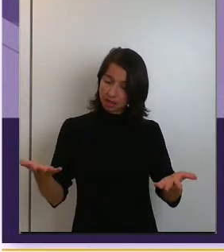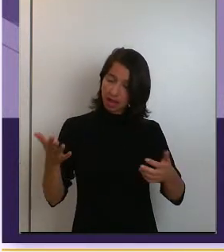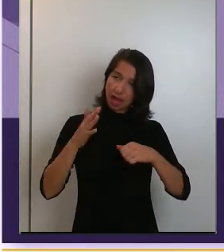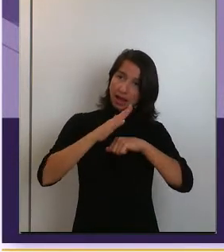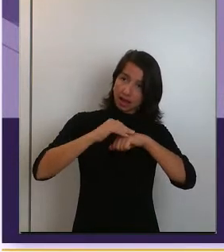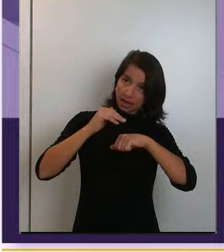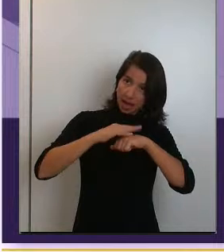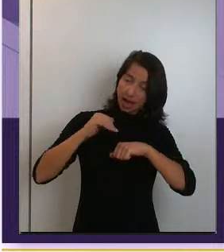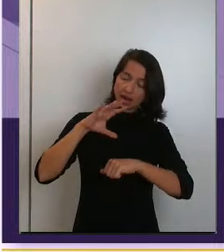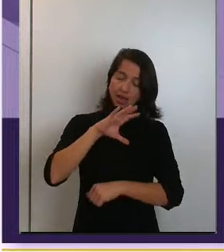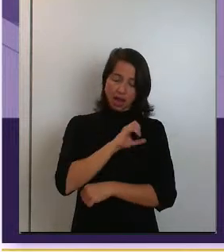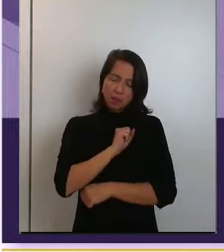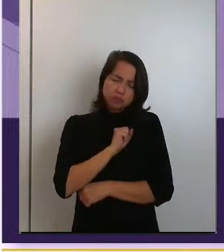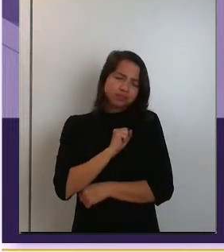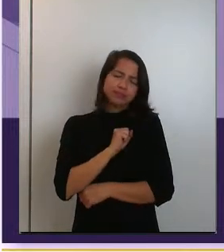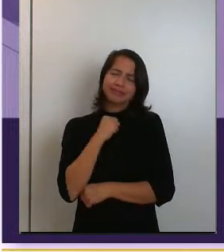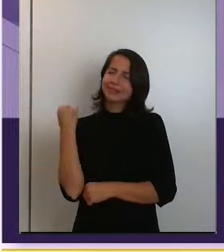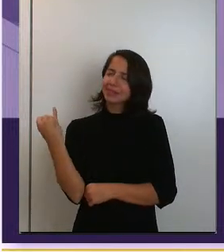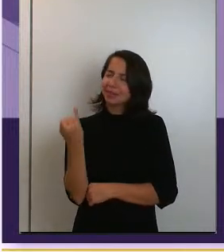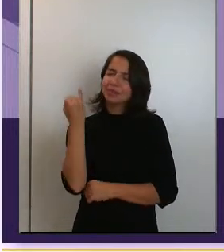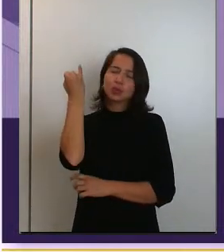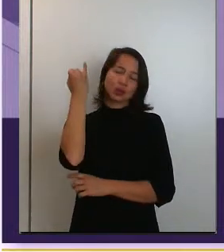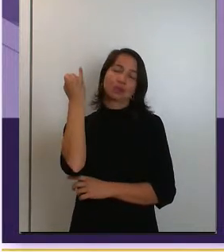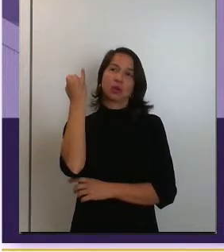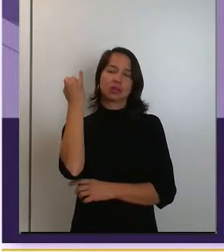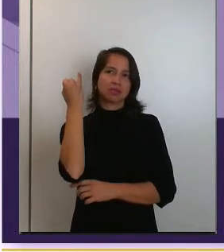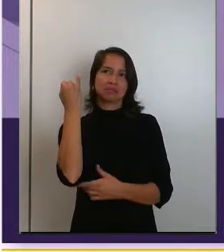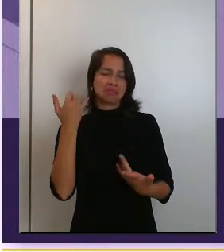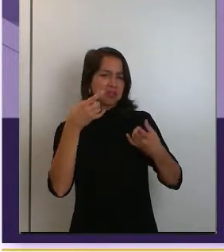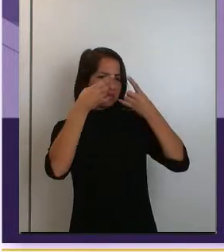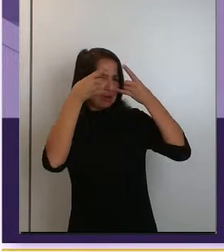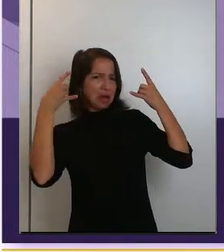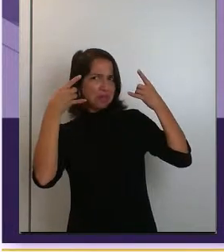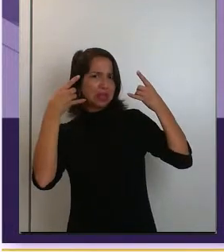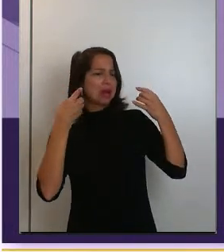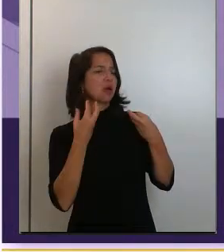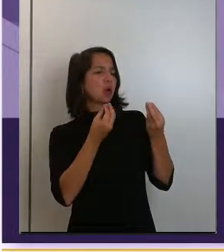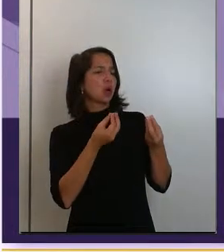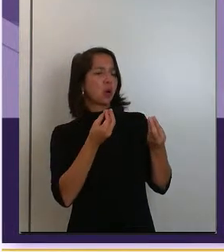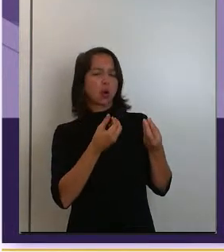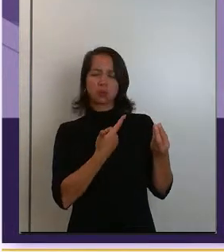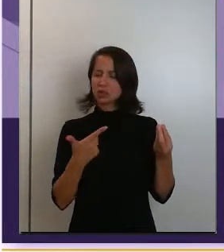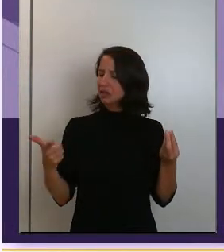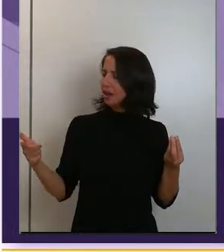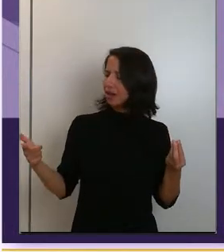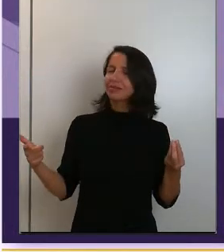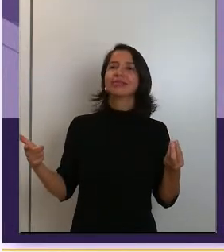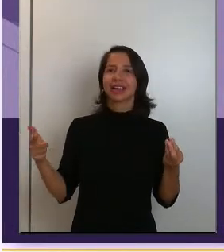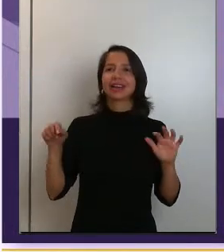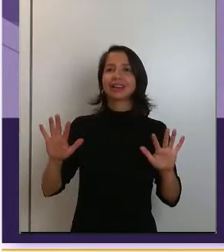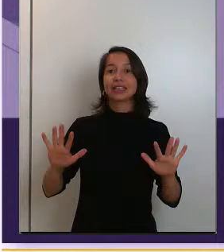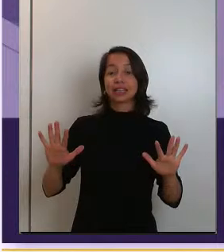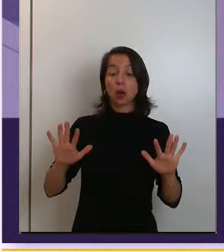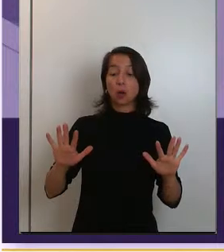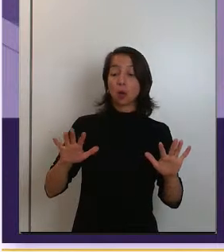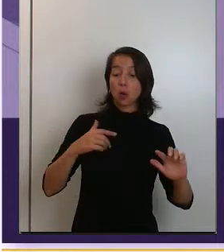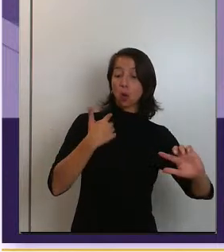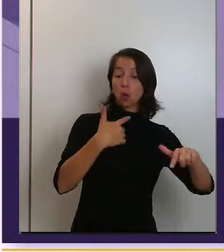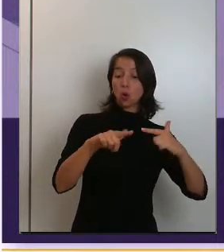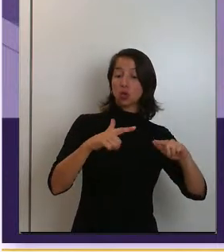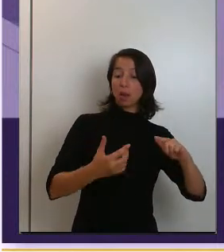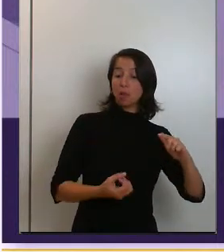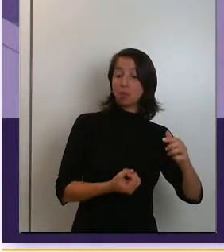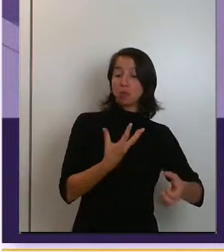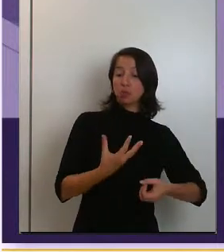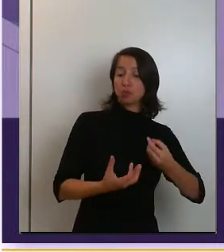sistema capitalista não consegue existir. E o trabalho produtivo se apoia em todo esse trabalho reprodutivo que vem sendo realizado